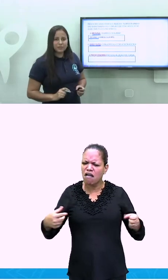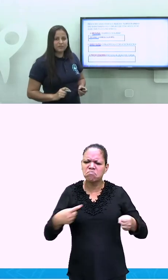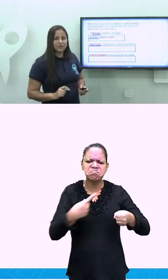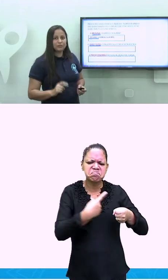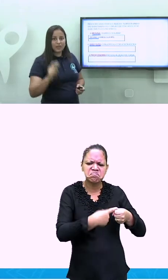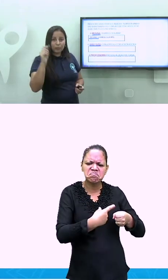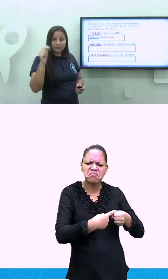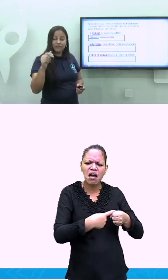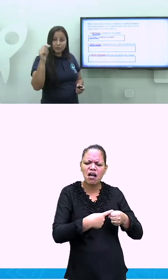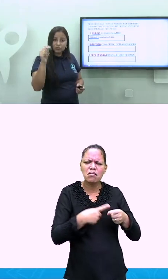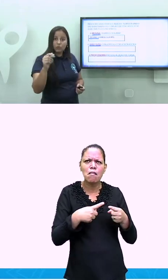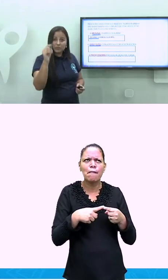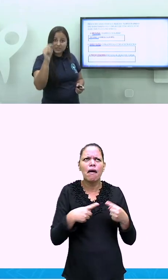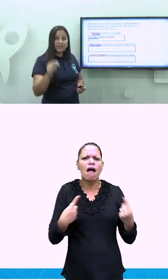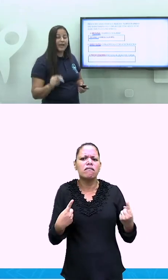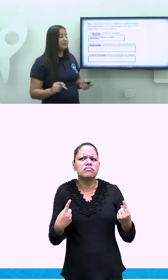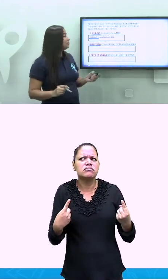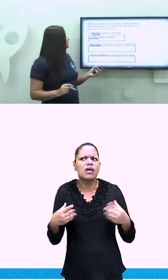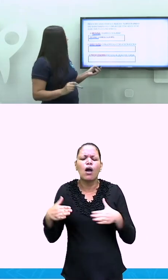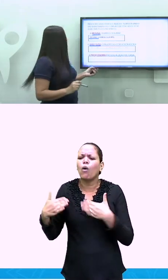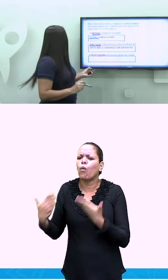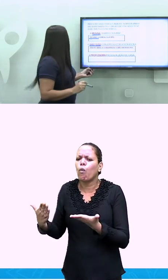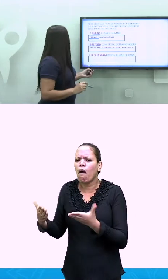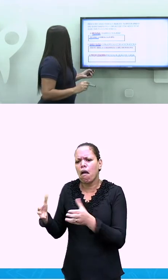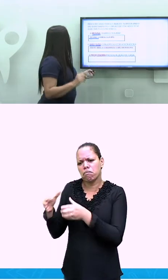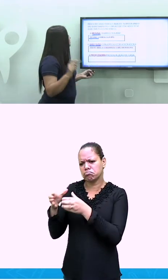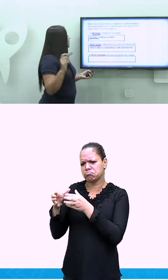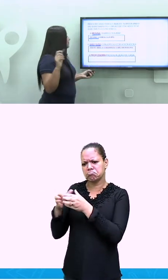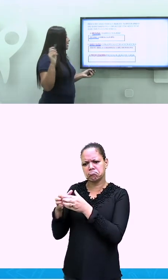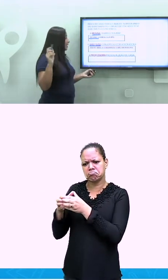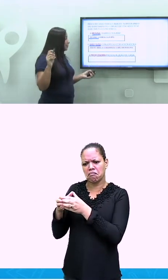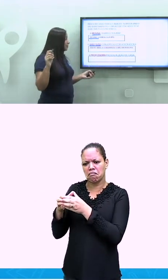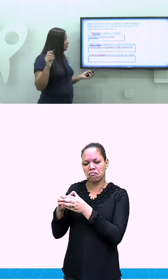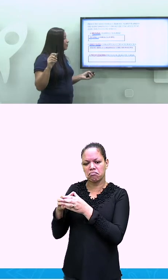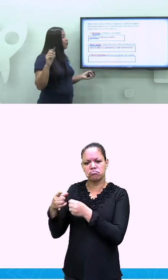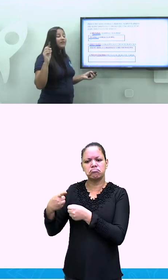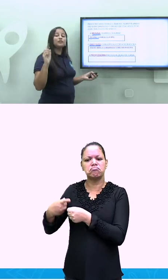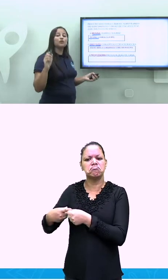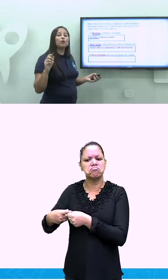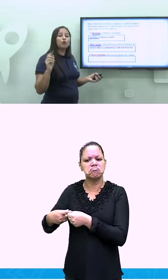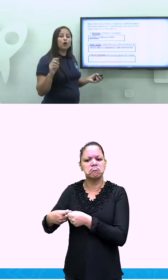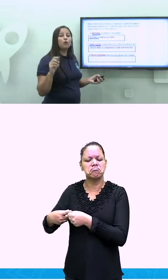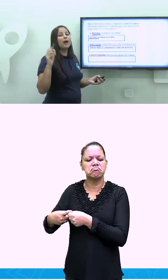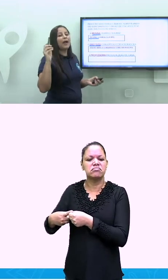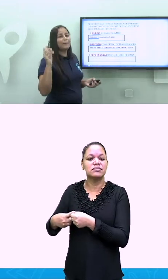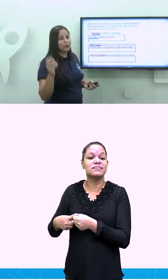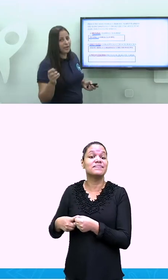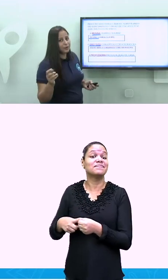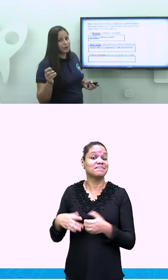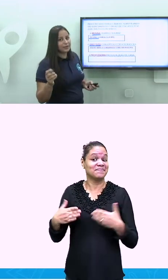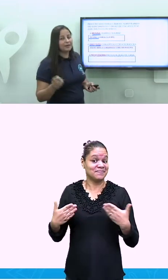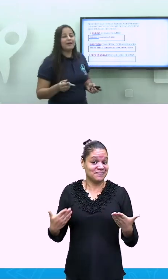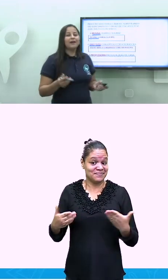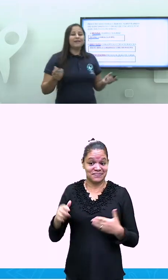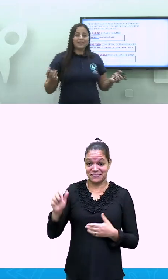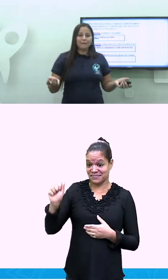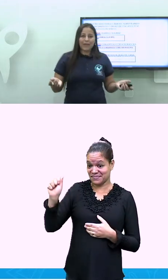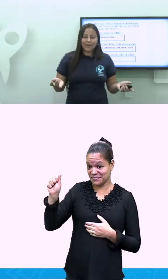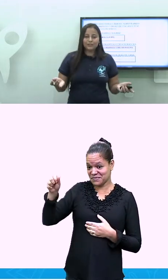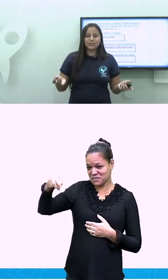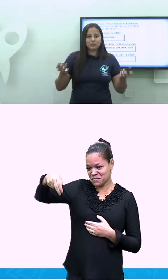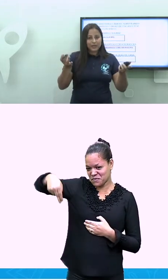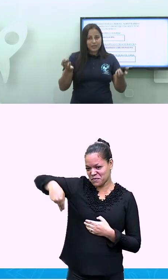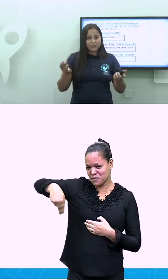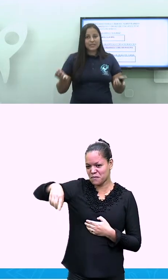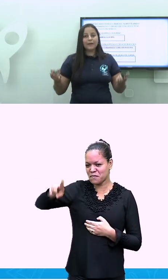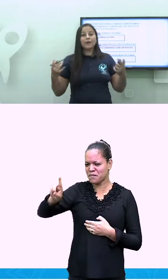a esse prefeito, né? O prefeito de alguma cidade. André Merlo conversou com a moradora. André